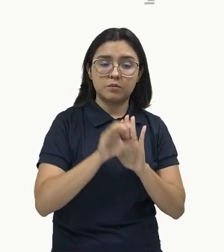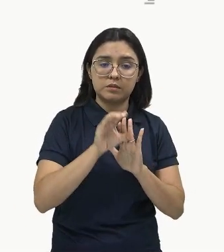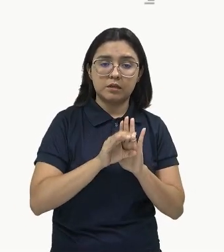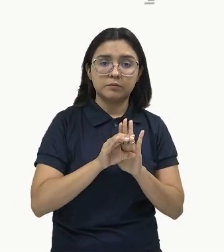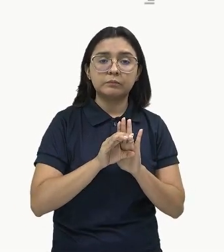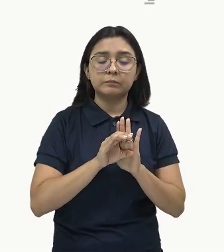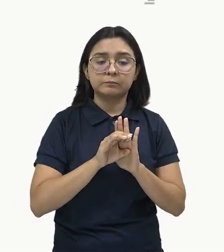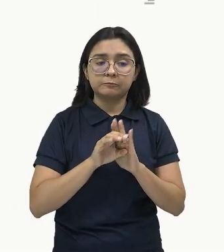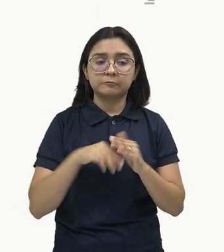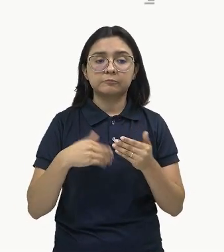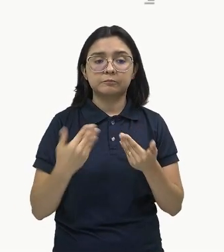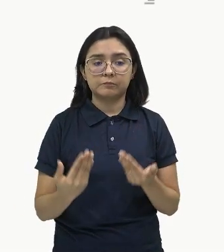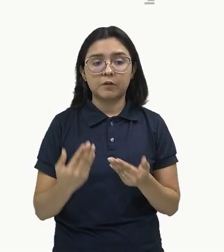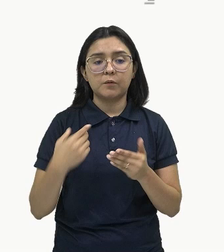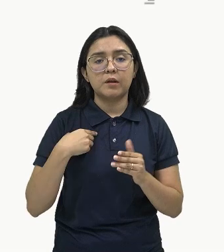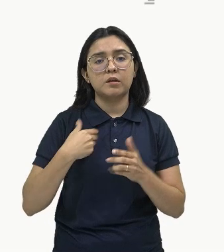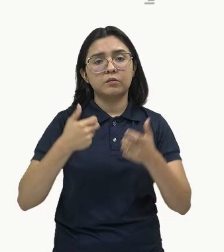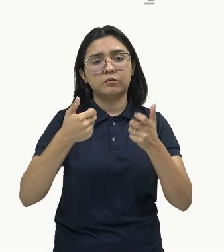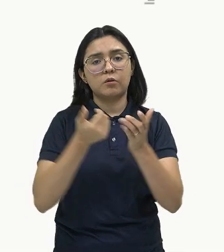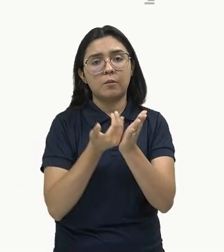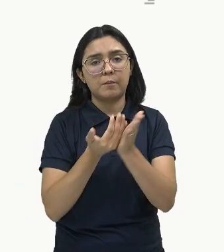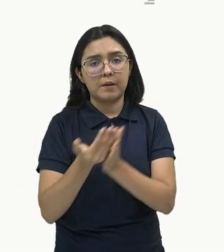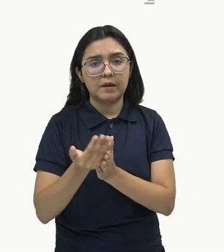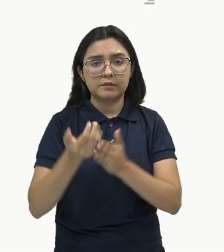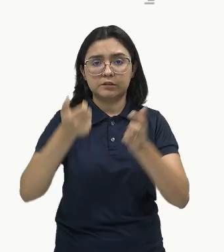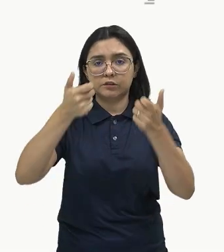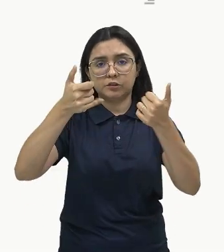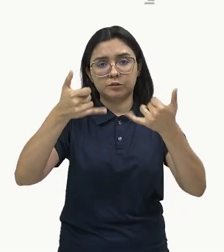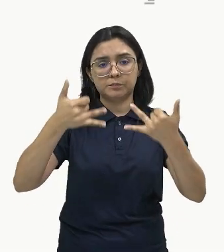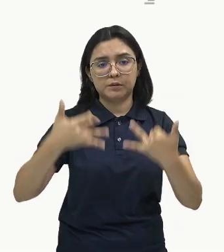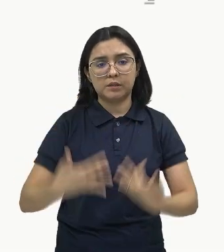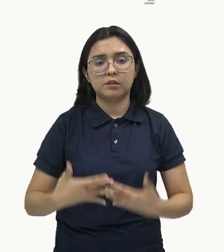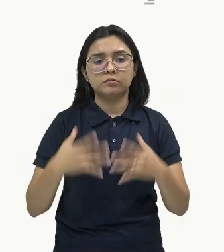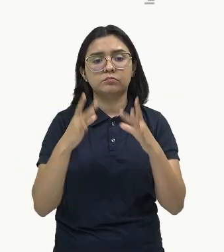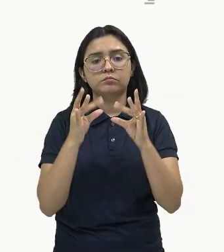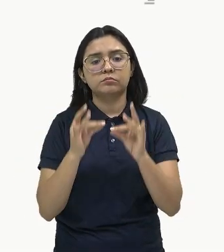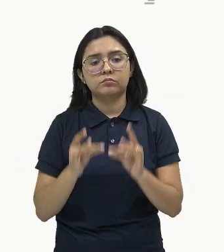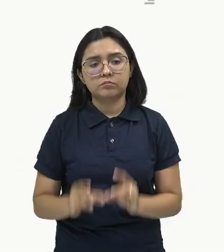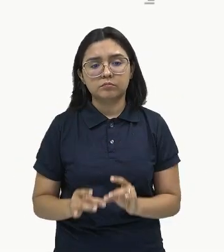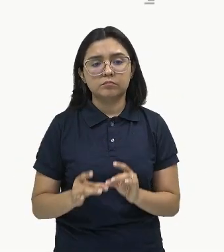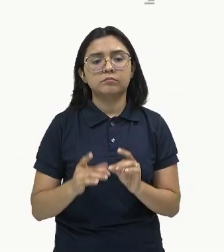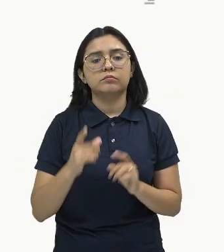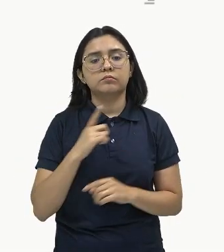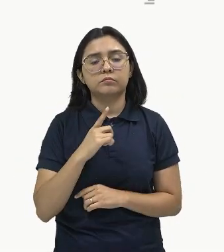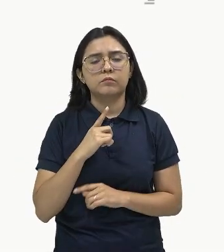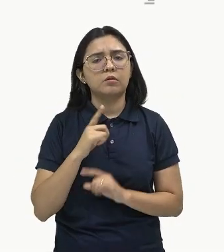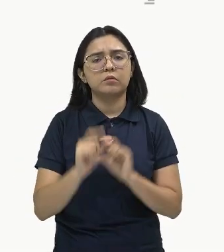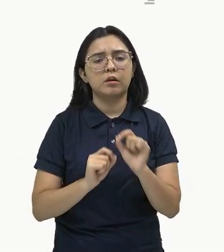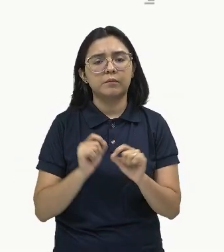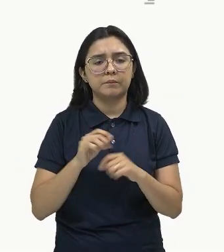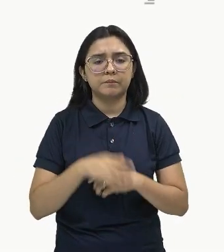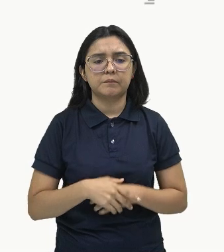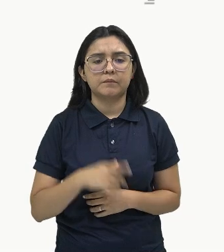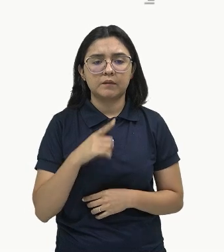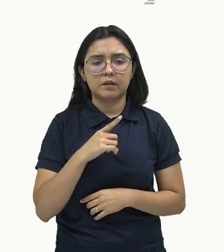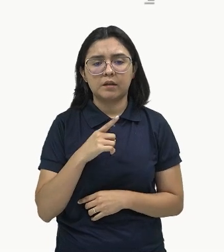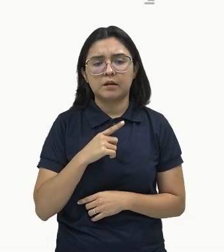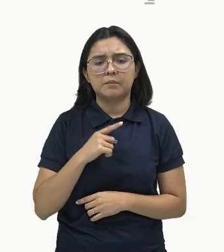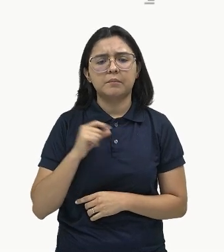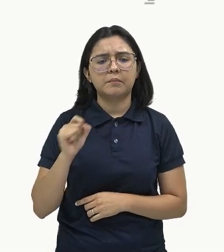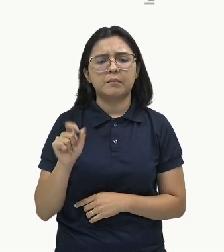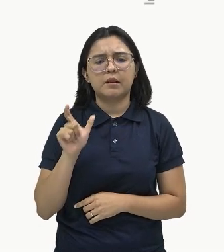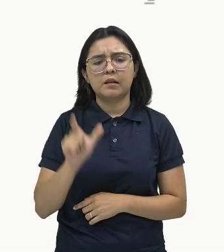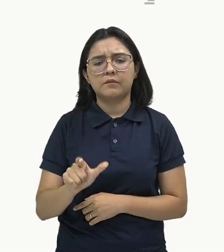ó, consumerism é o quê? An economic theory, palavra teoria, né? Então, uma